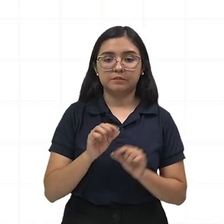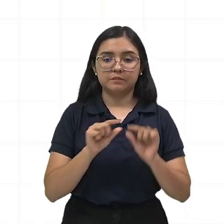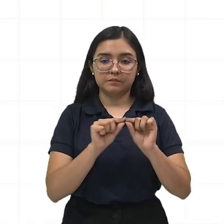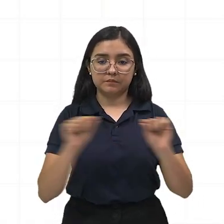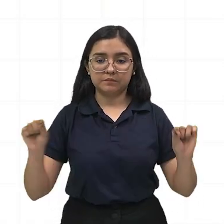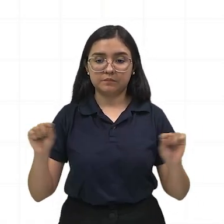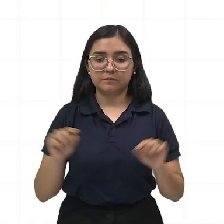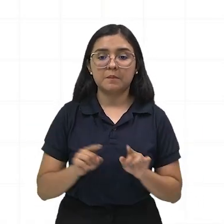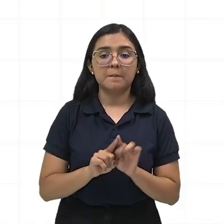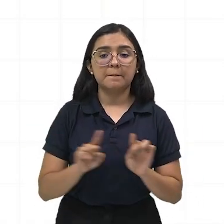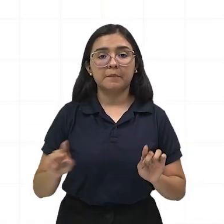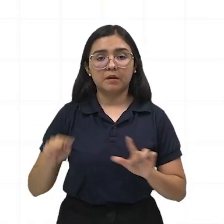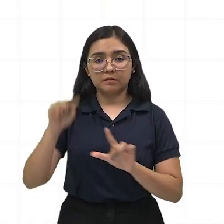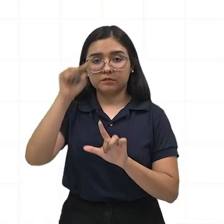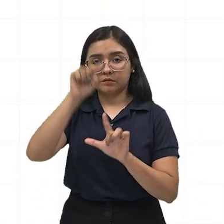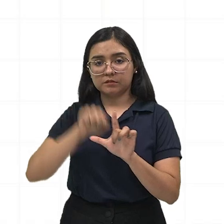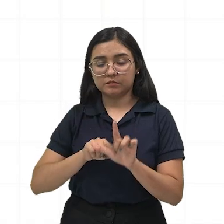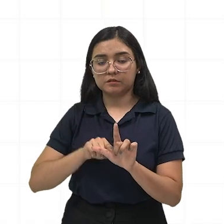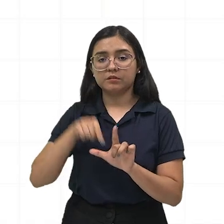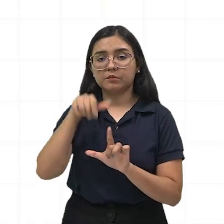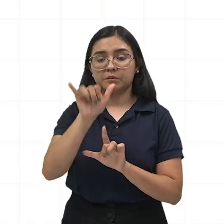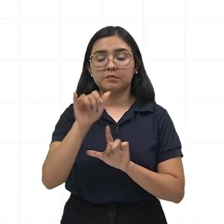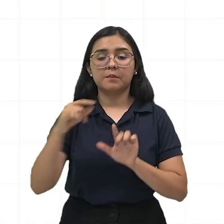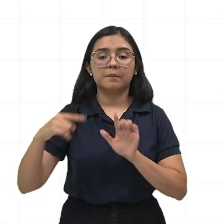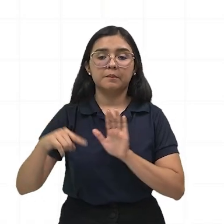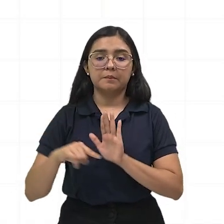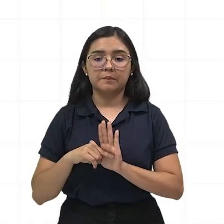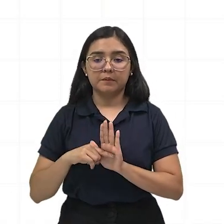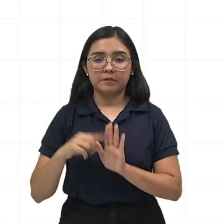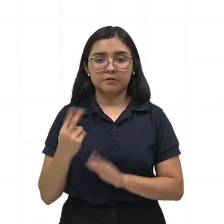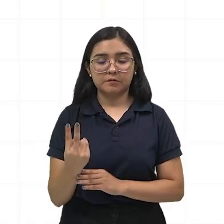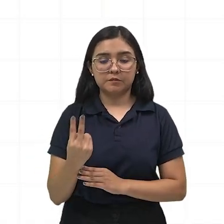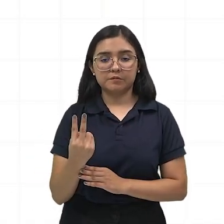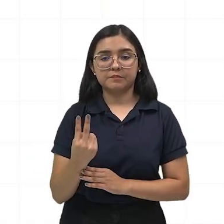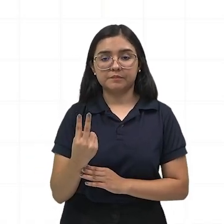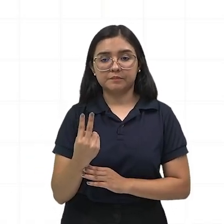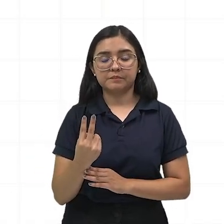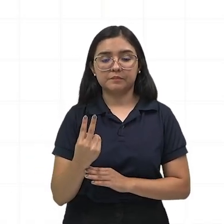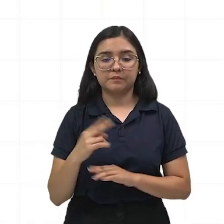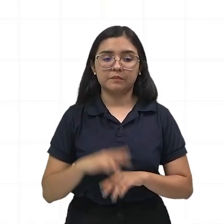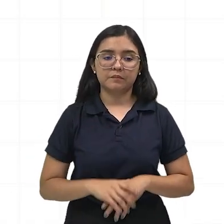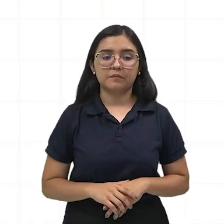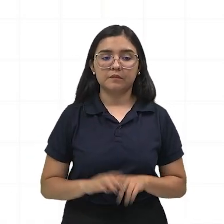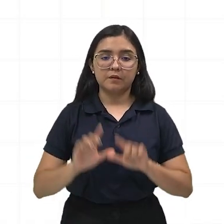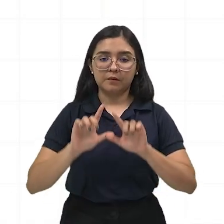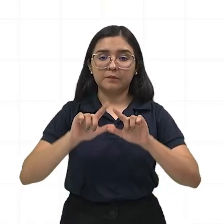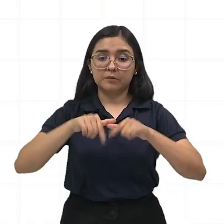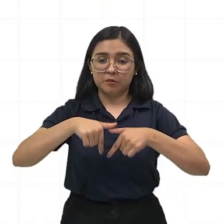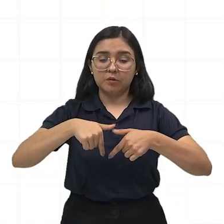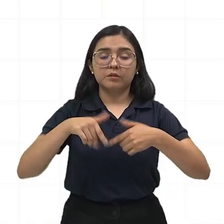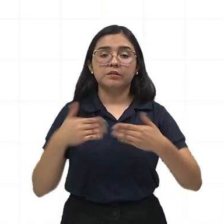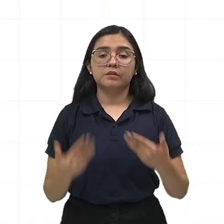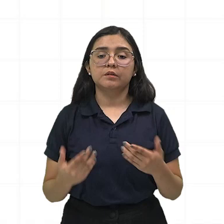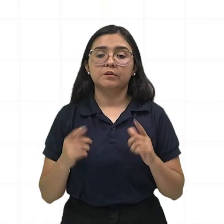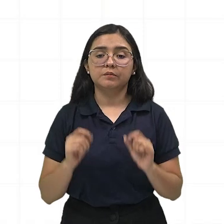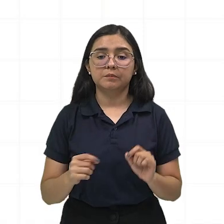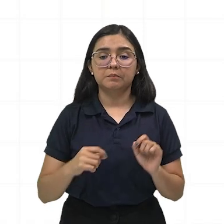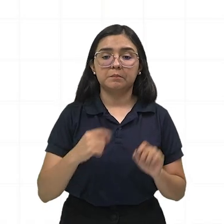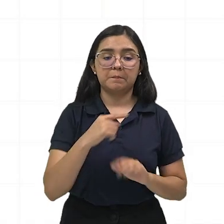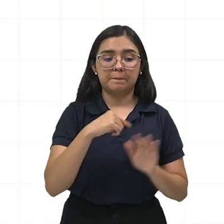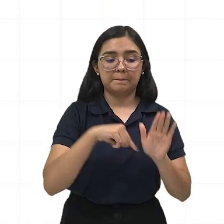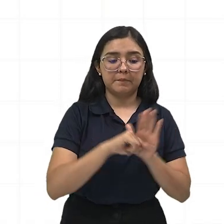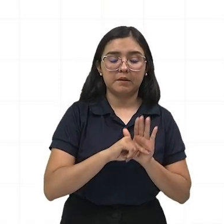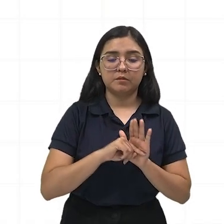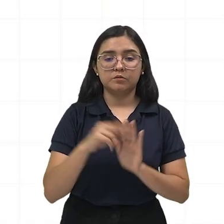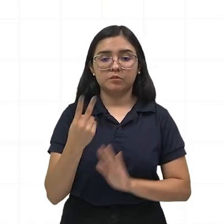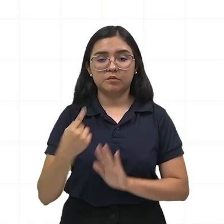só que inverteu, né, a ordenada aqui de Y. Então, menos 2 e 2, menos